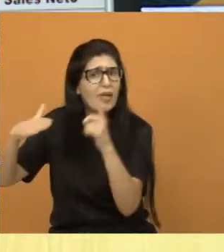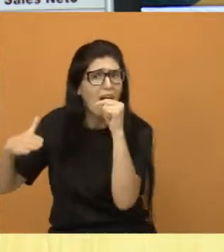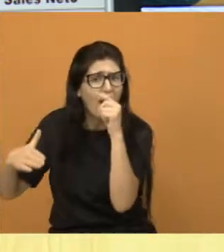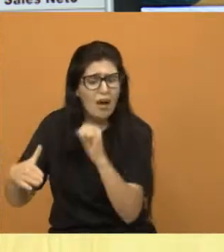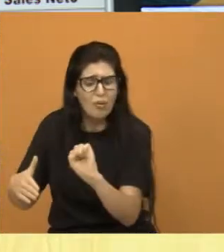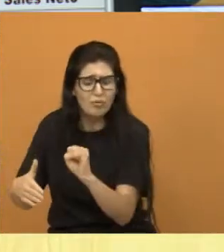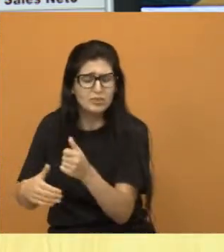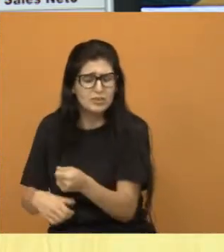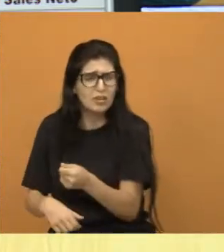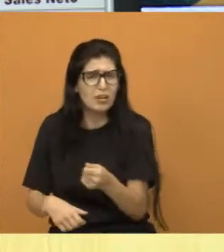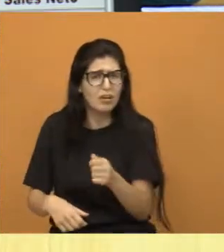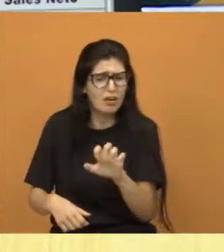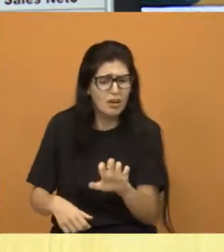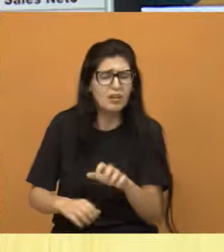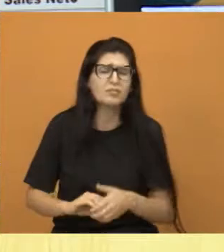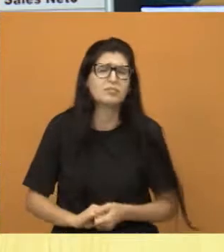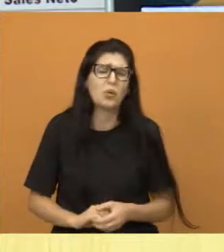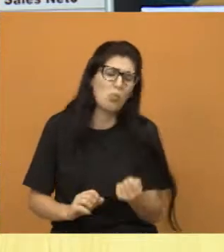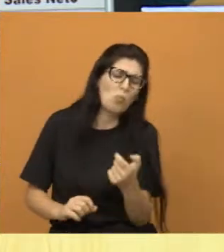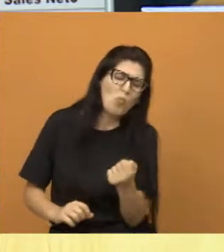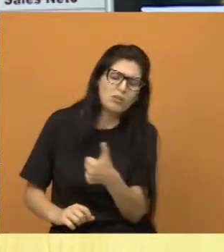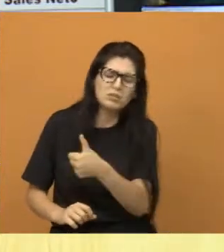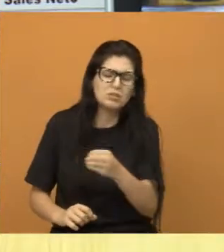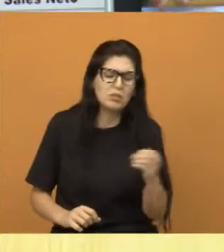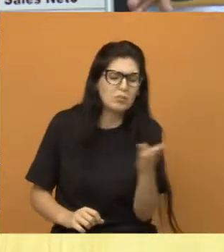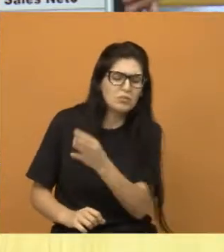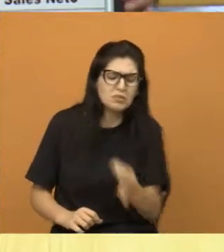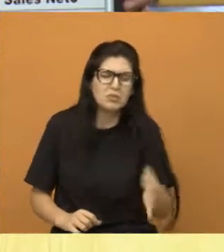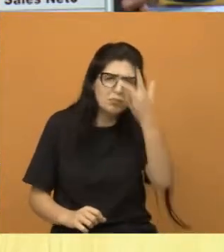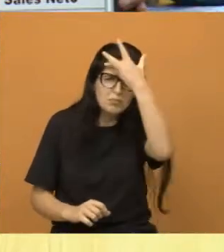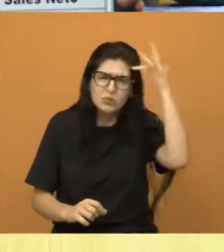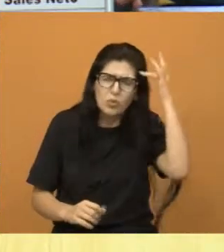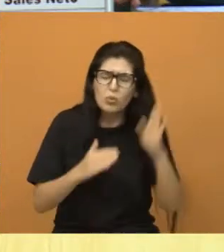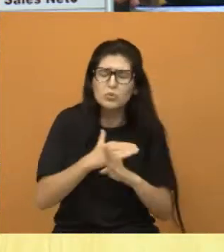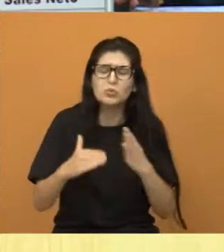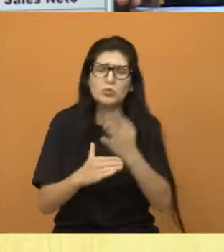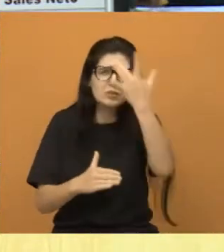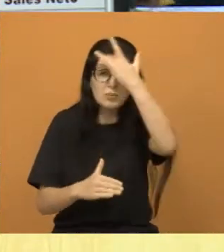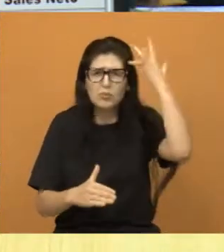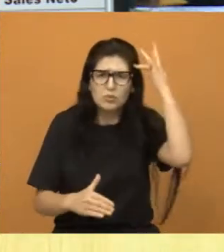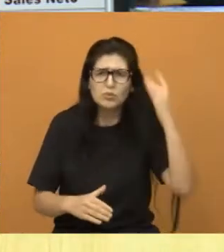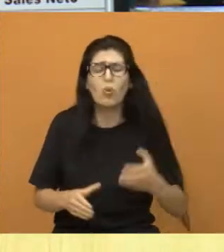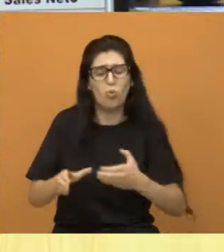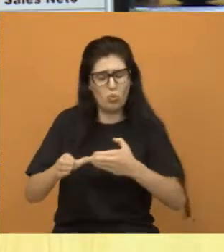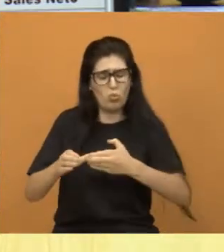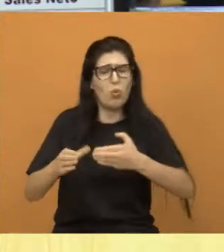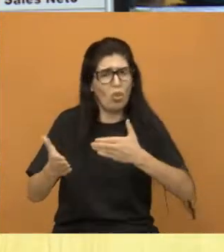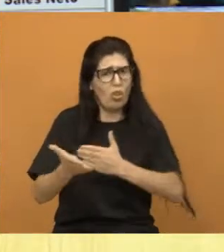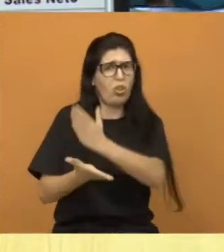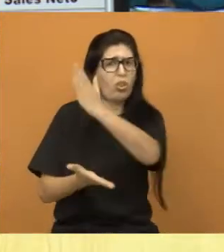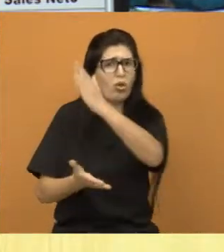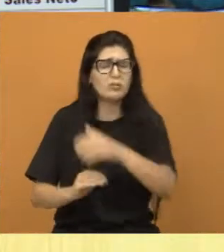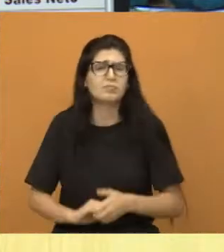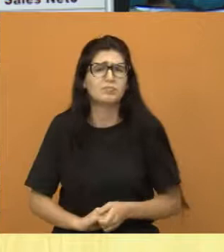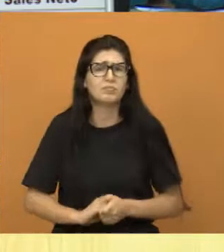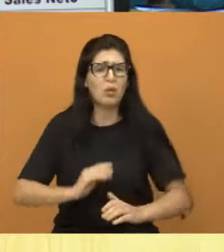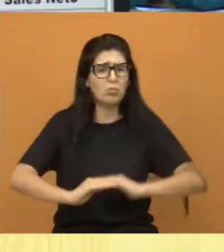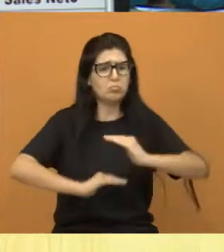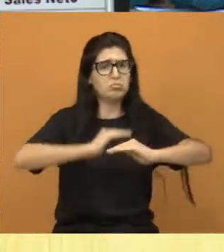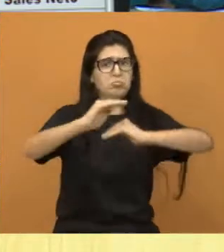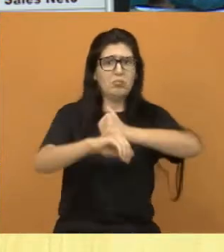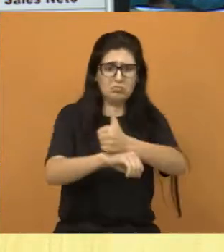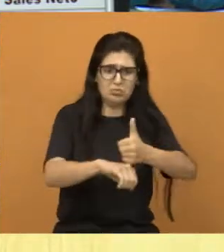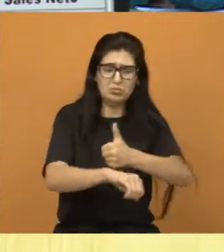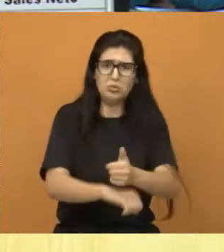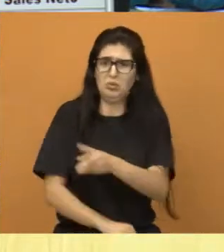funcionários, quase 100% deles hoje, dos concursados passaram ao cargo de gerenciamento e